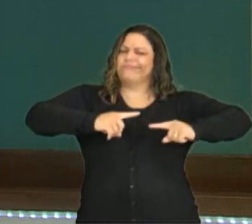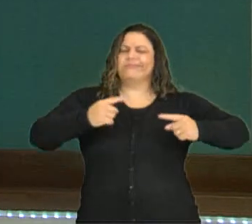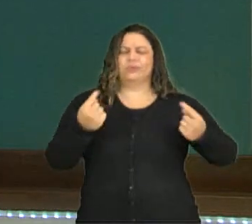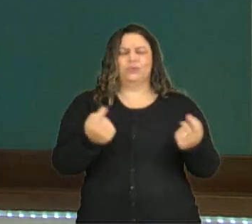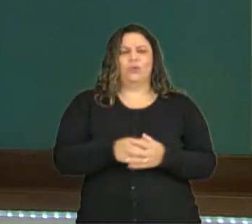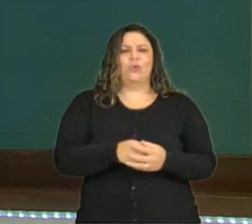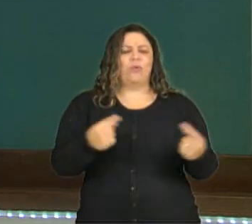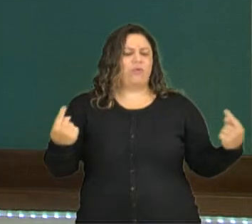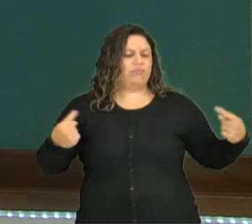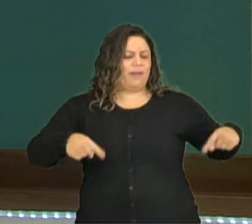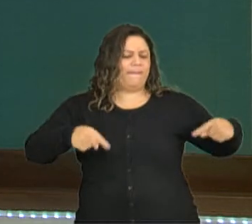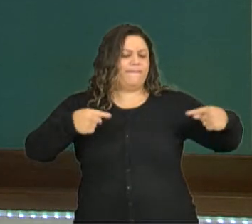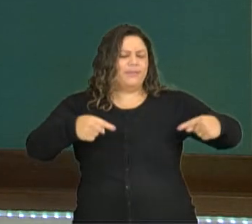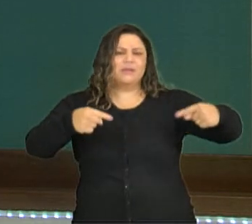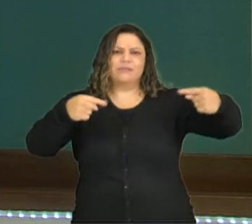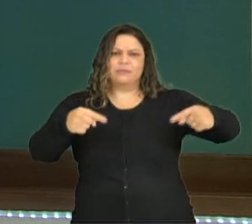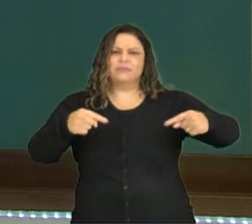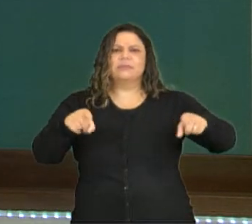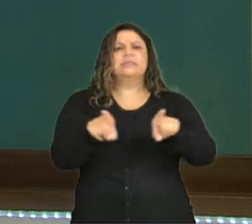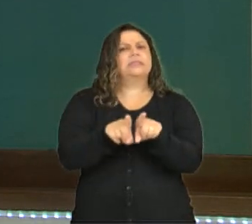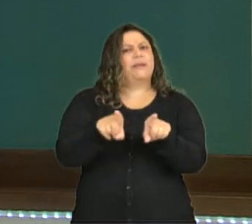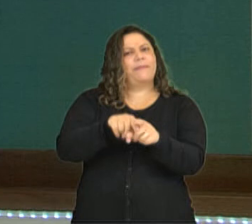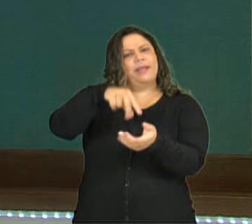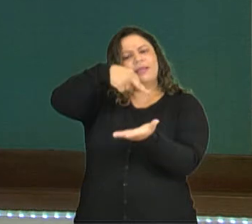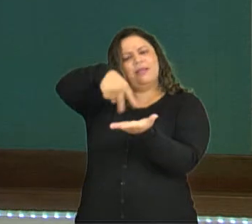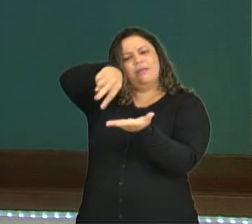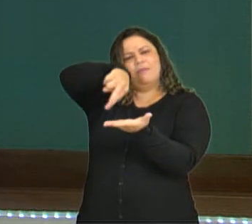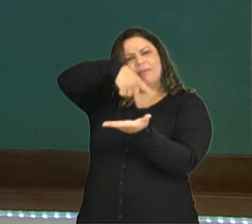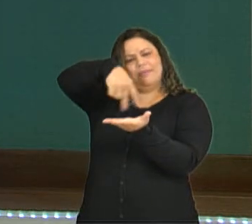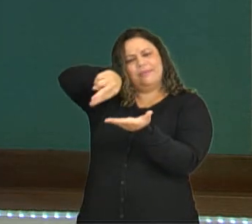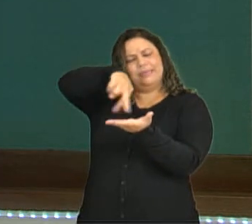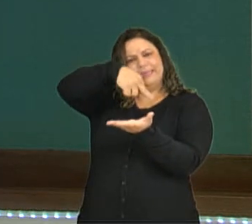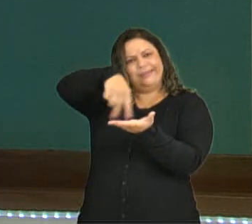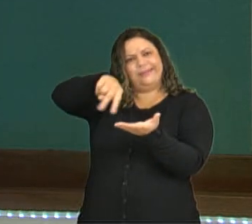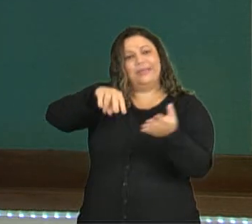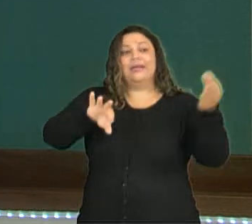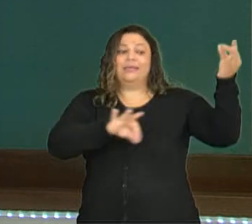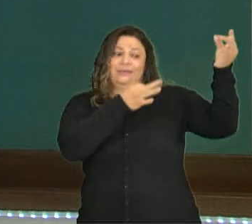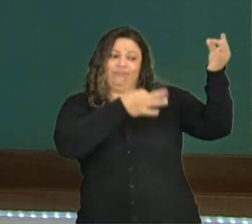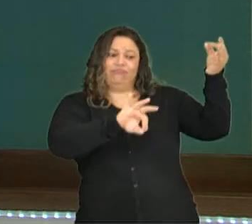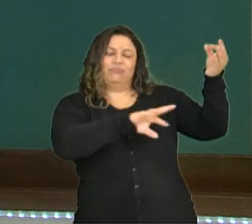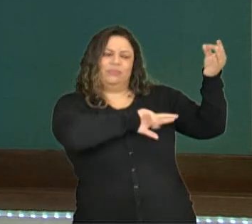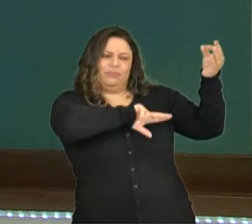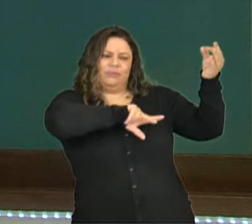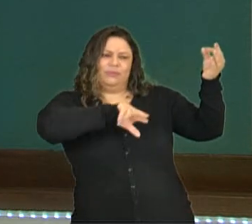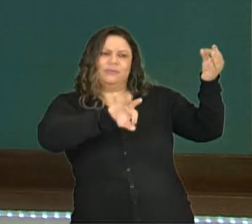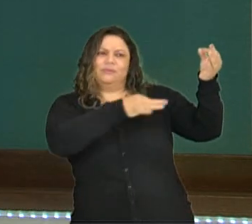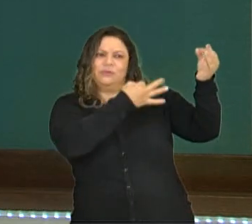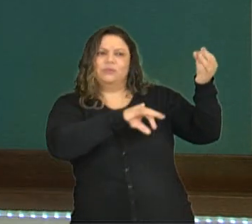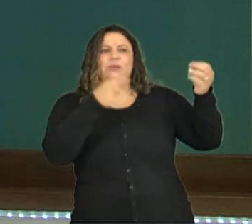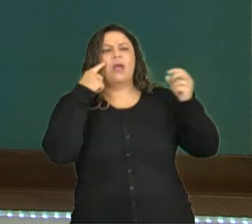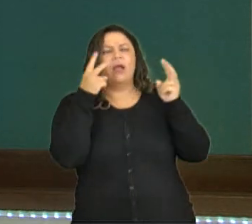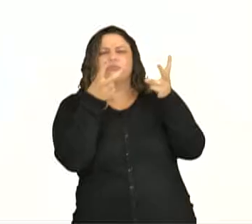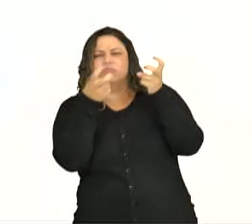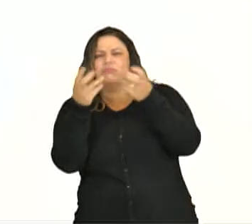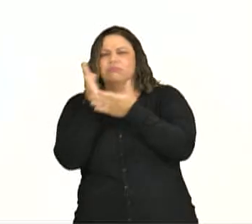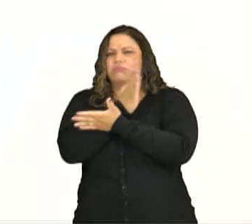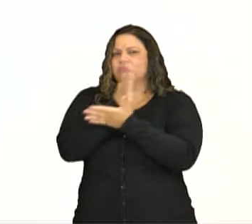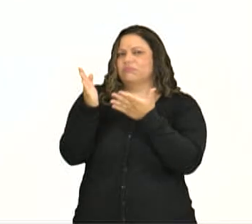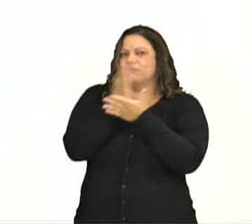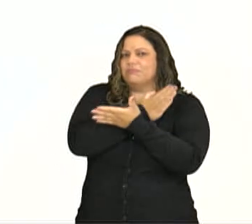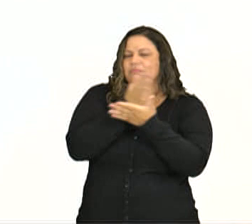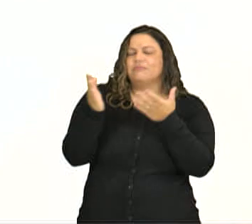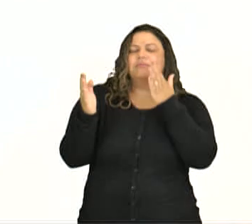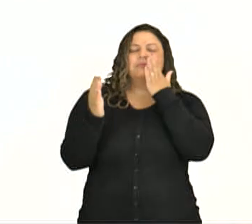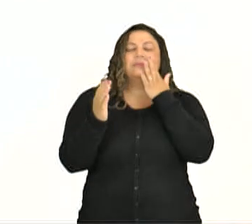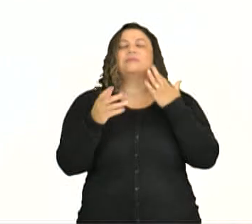pessoa. Pode ser considerado também uma dança, por conta dos instrumentos. Agora, a gente já sabe que tem instrumento. Nessa imagem aqui já dá para a gente ver alguns. Então,